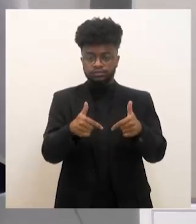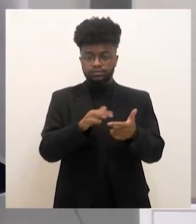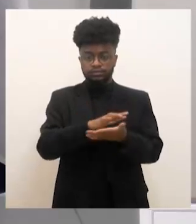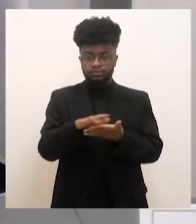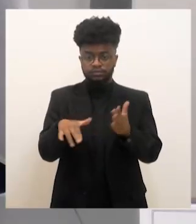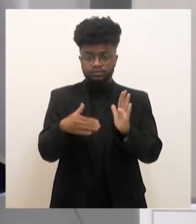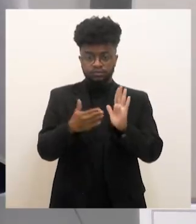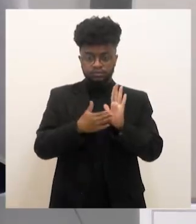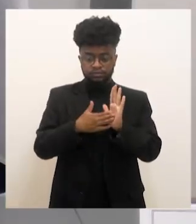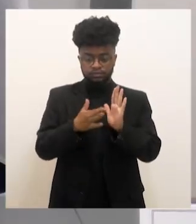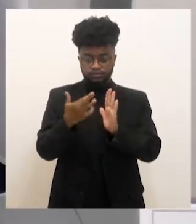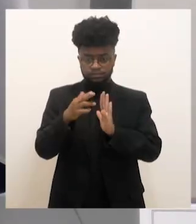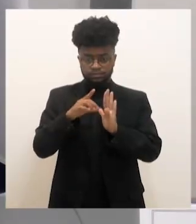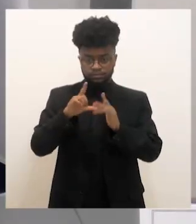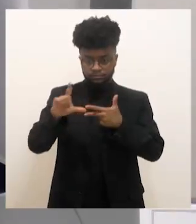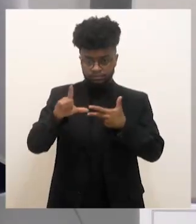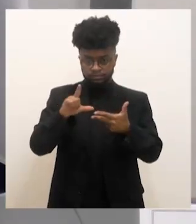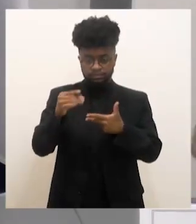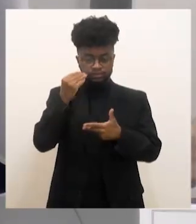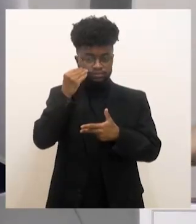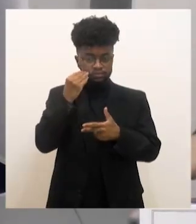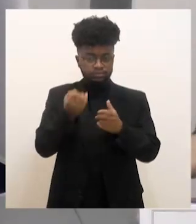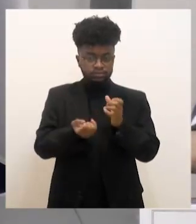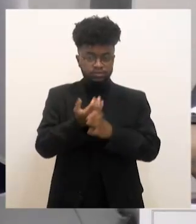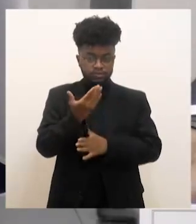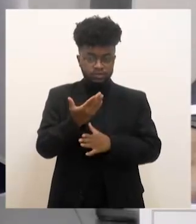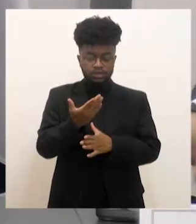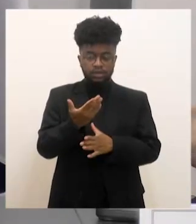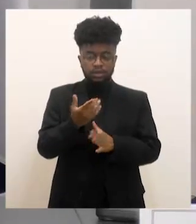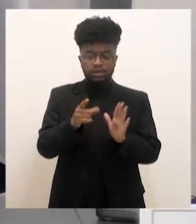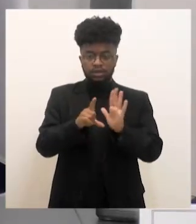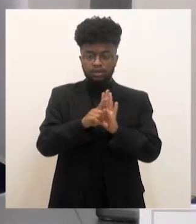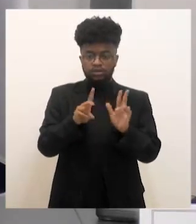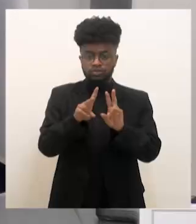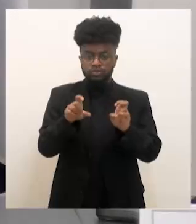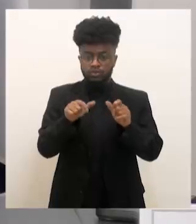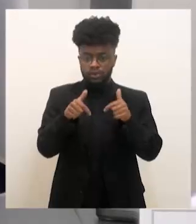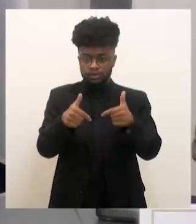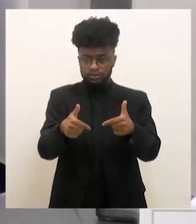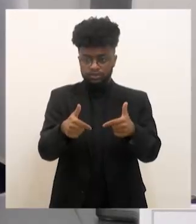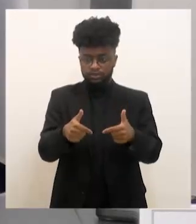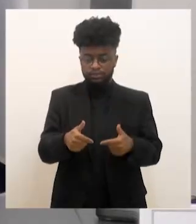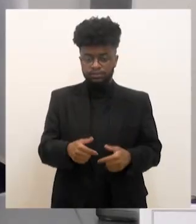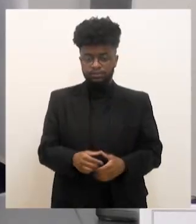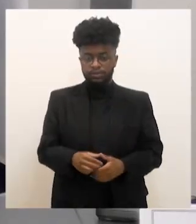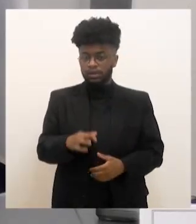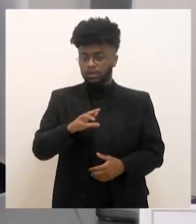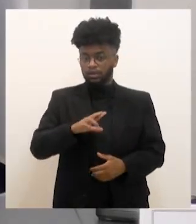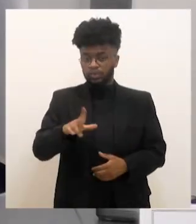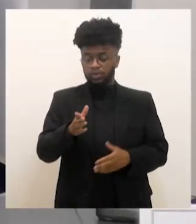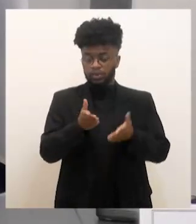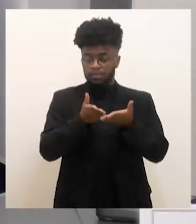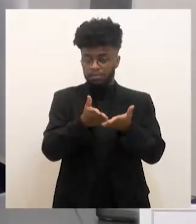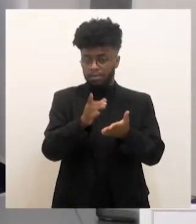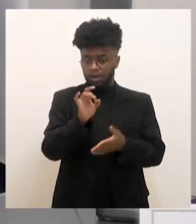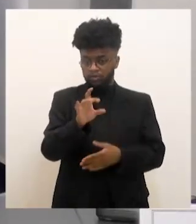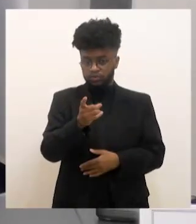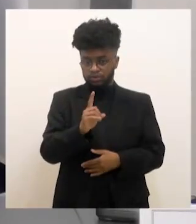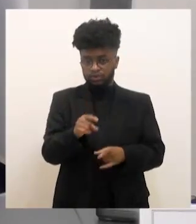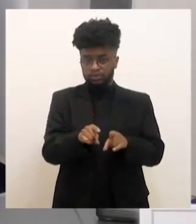proposições legislativas no sentido de legislar sobre a atividade que envolve, não a atividade portuária propriamente dito,